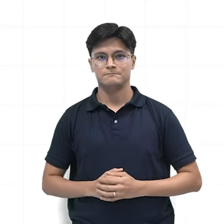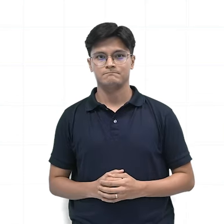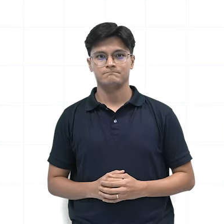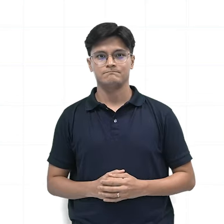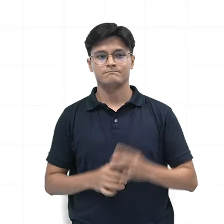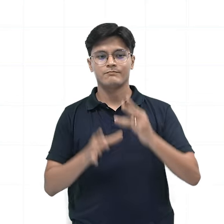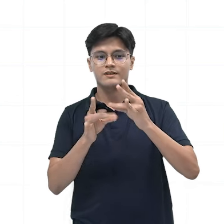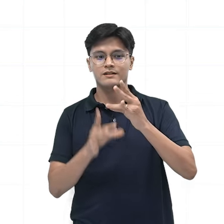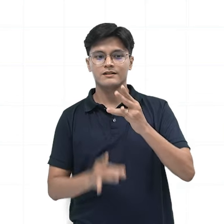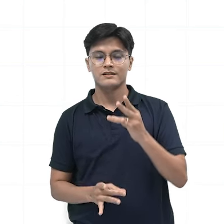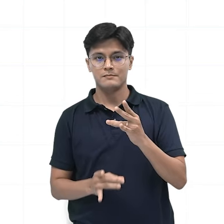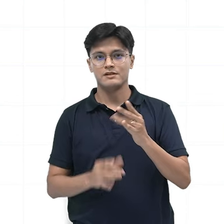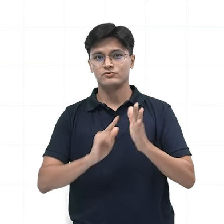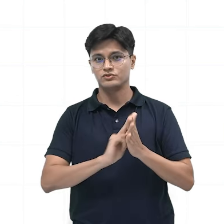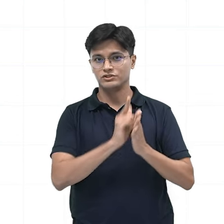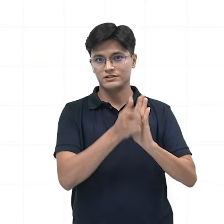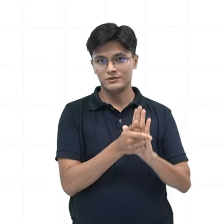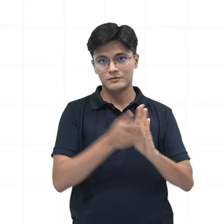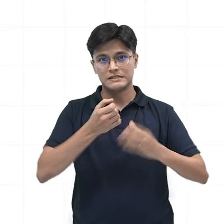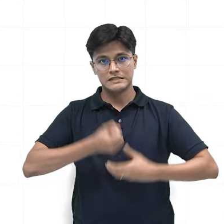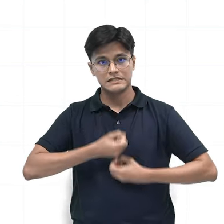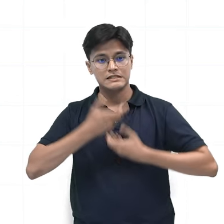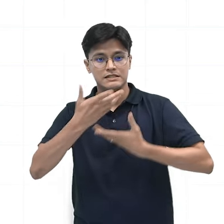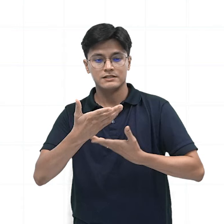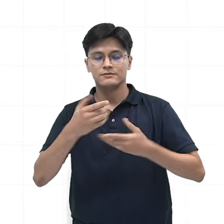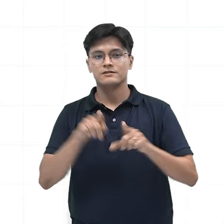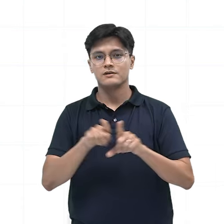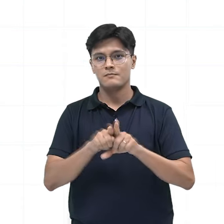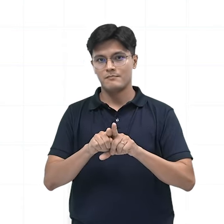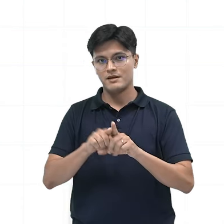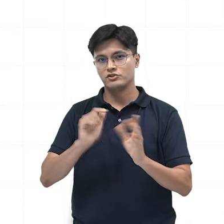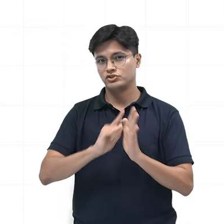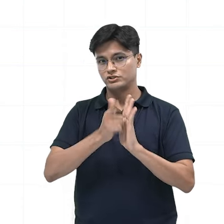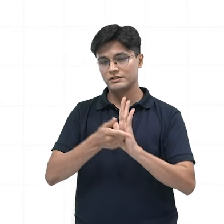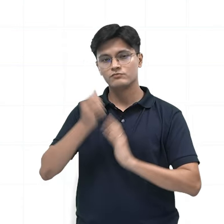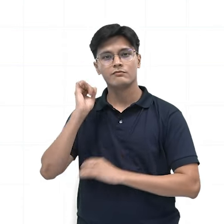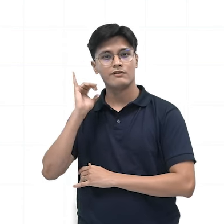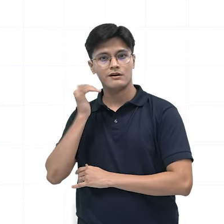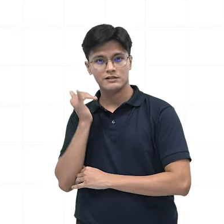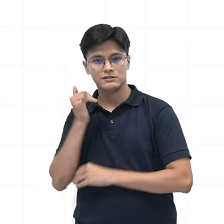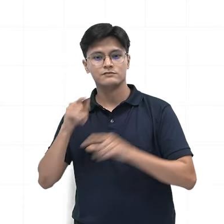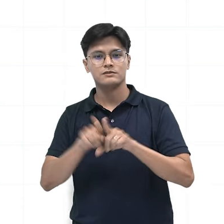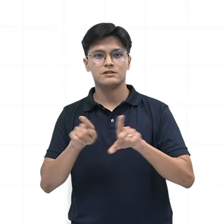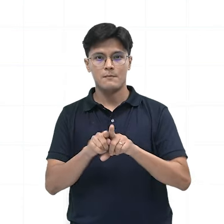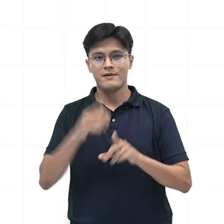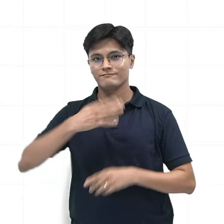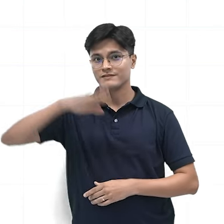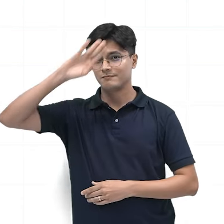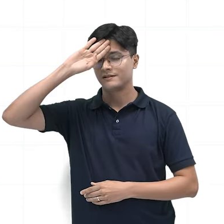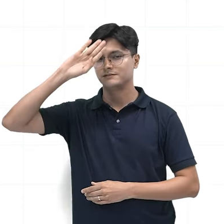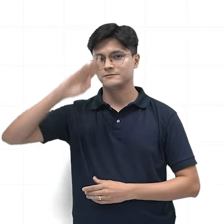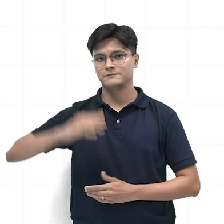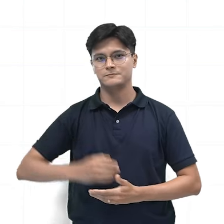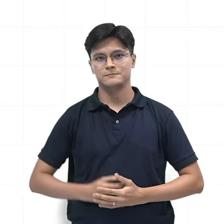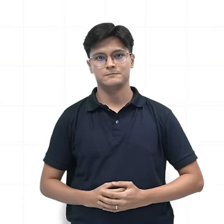multissemióticos. Detalhamento: gênero lírico, narrativo e dramático.